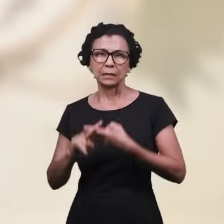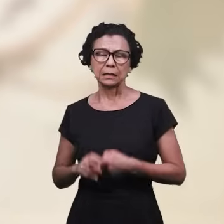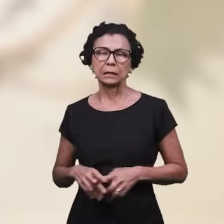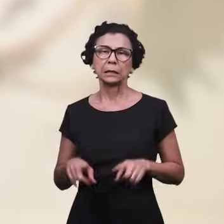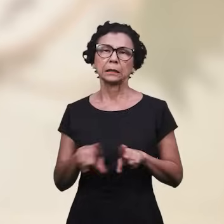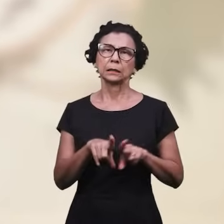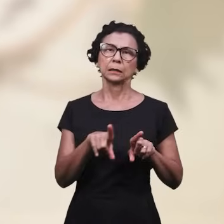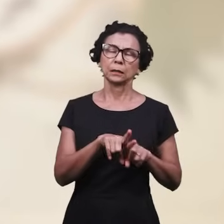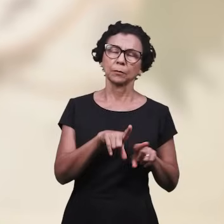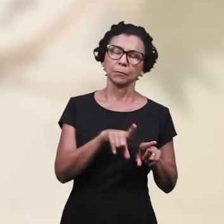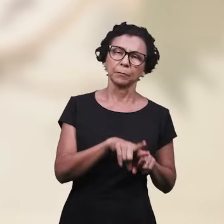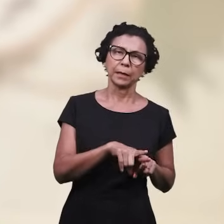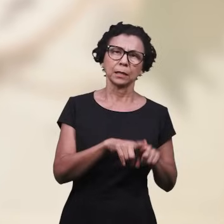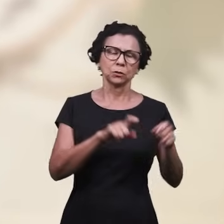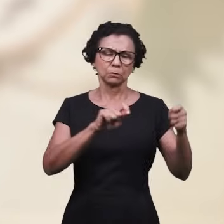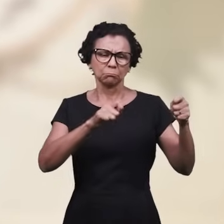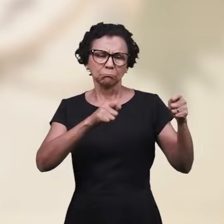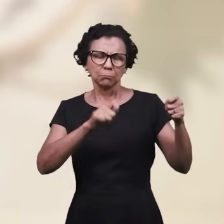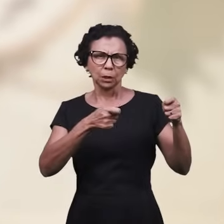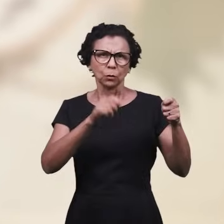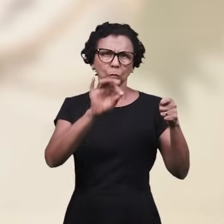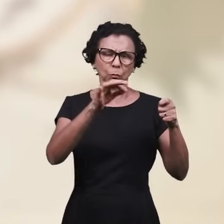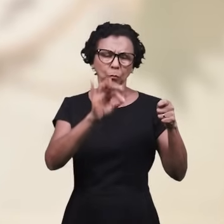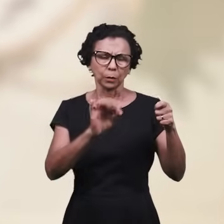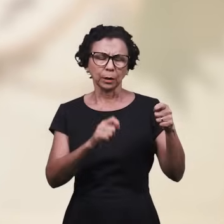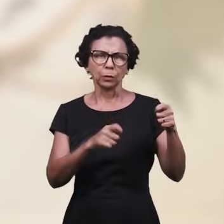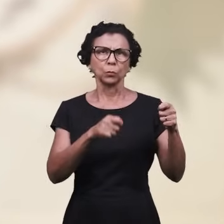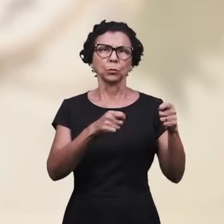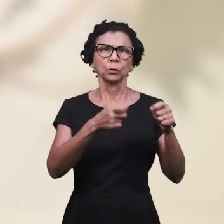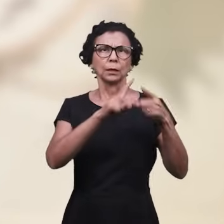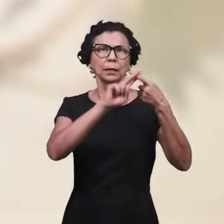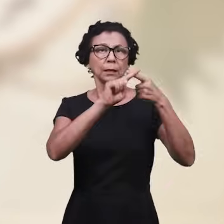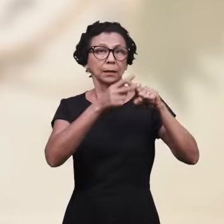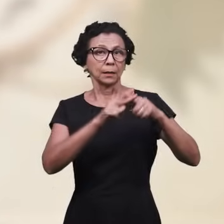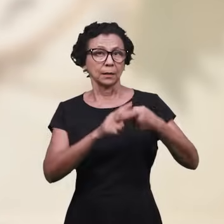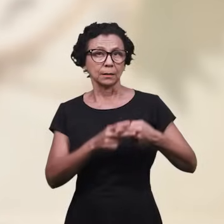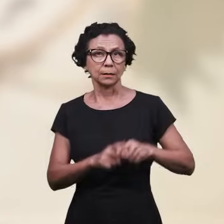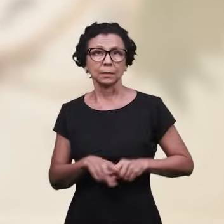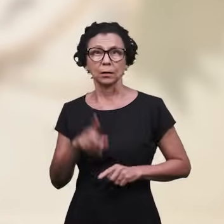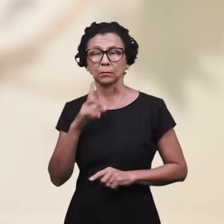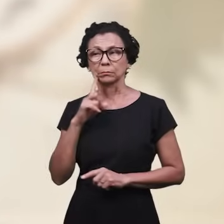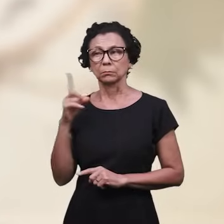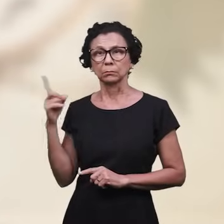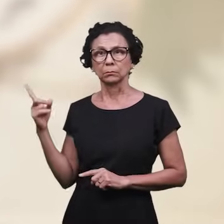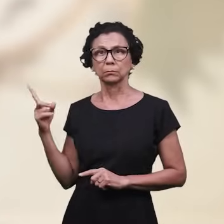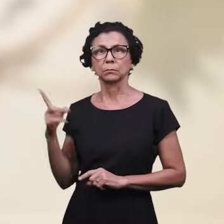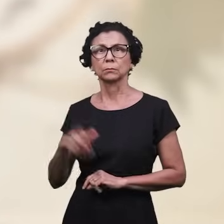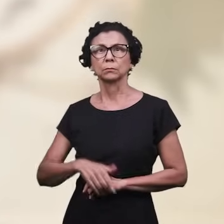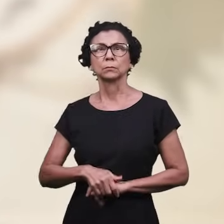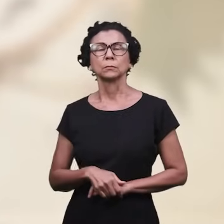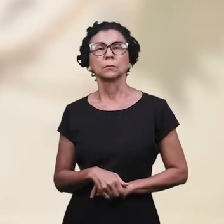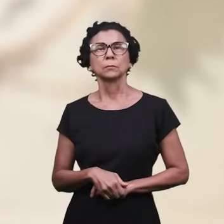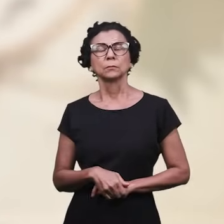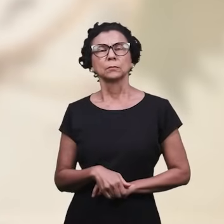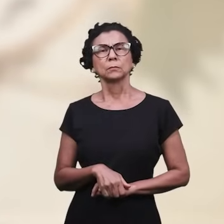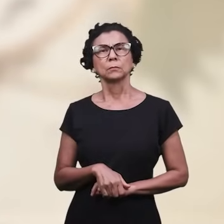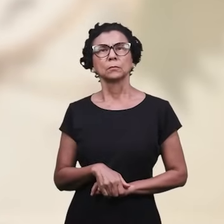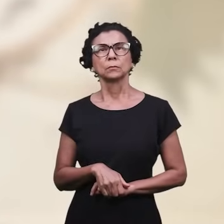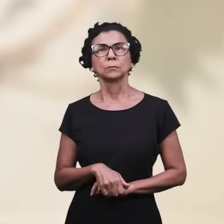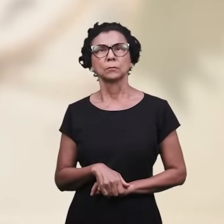gente, de regulagens, harmonização, como também restauração. Esse moço aqui mesmo, né, é um